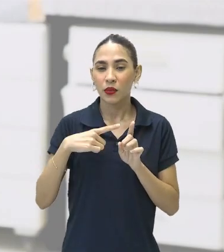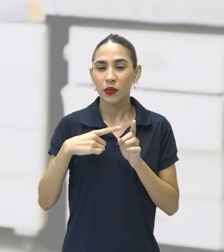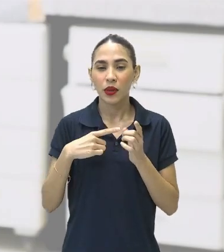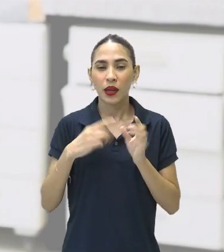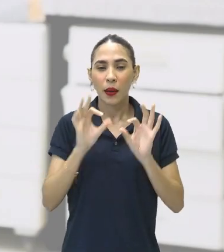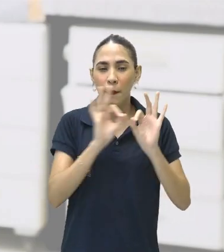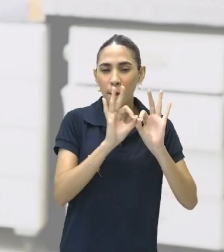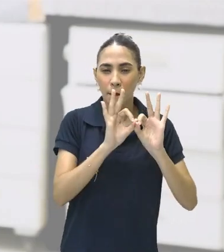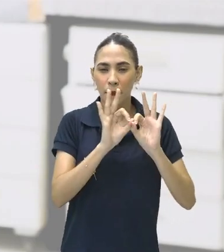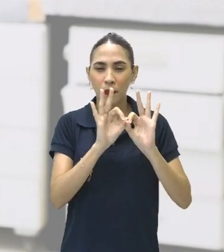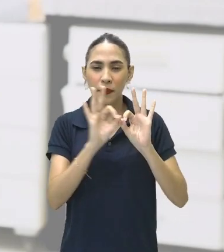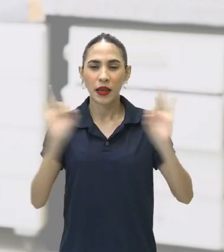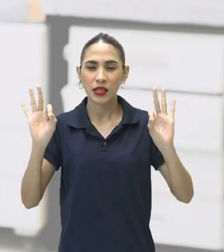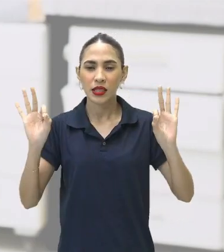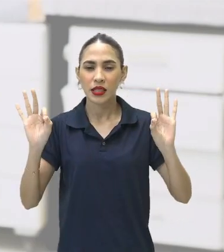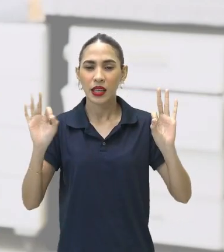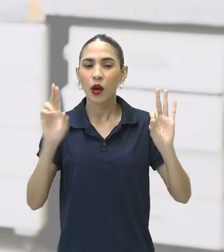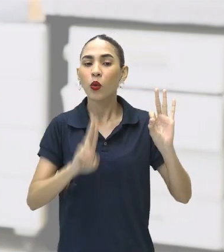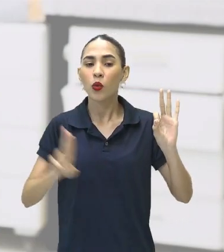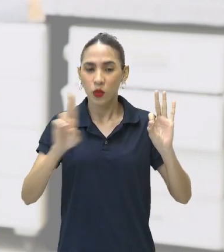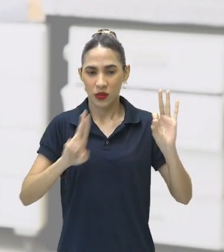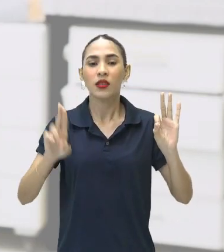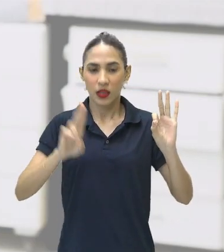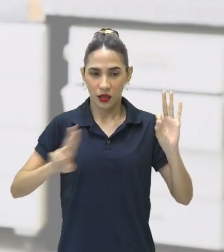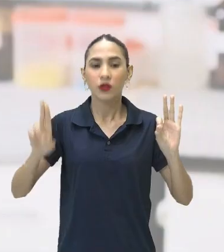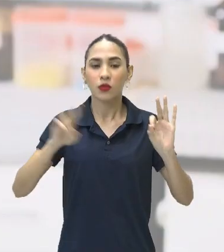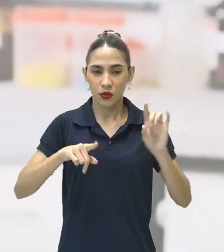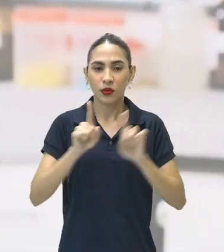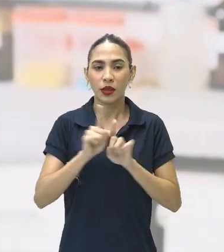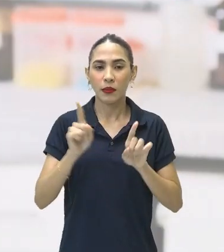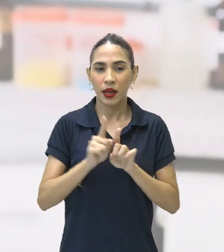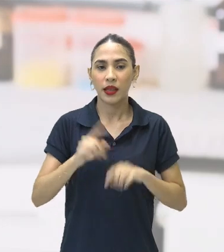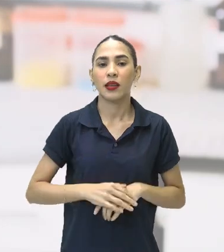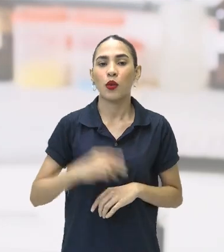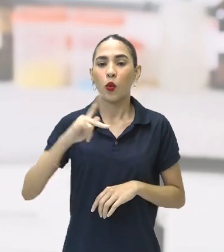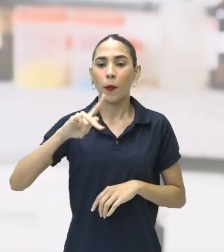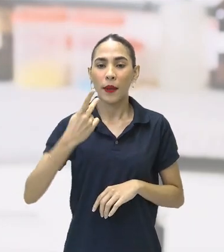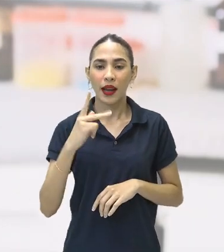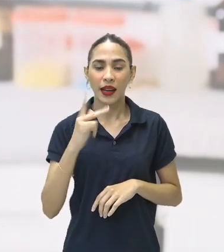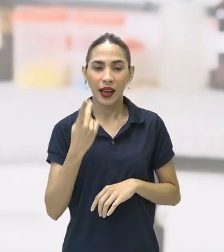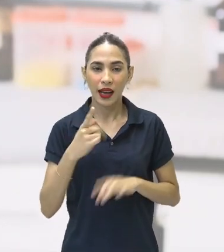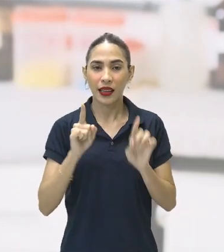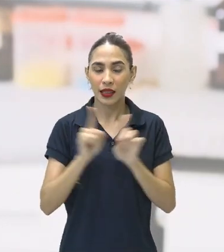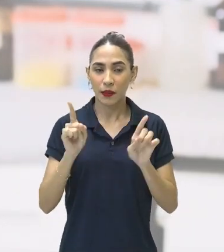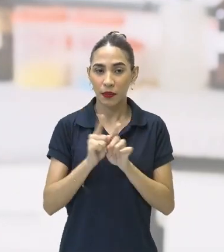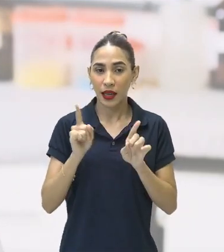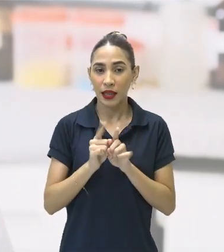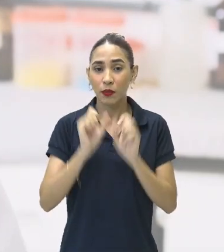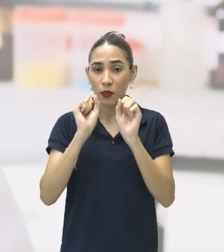medida através de um aparelho que se chama condutivímetro. O pH, ele também pode ser